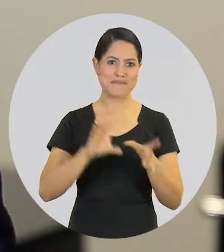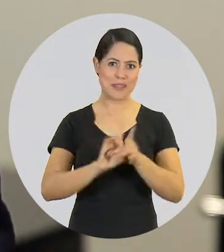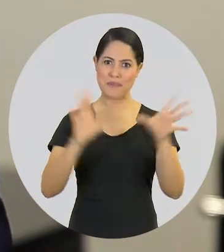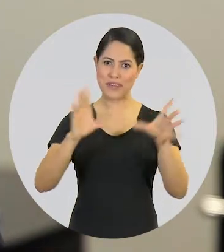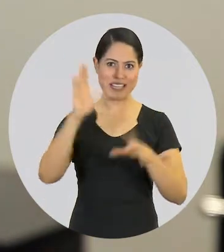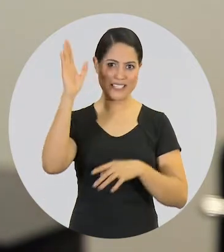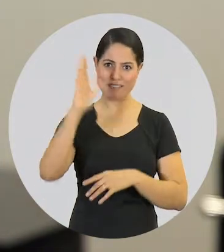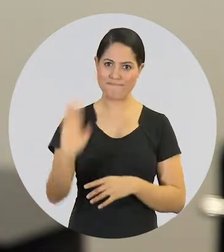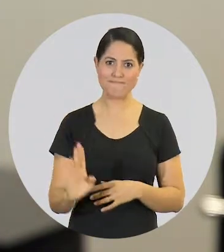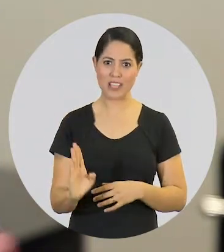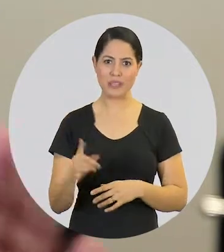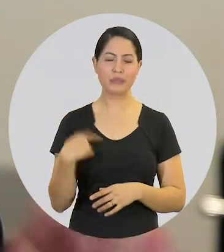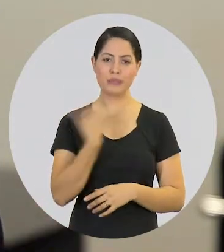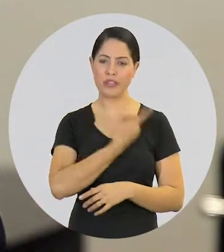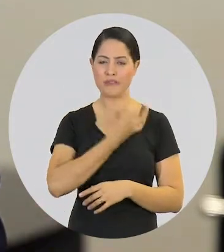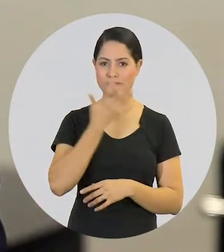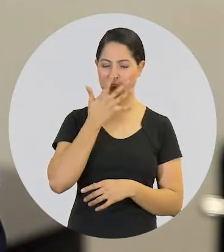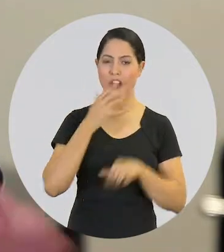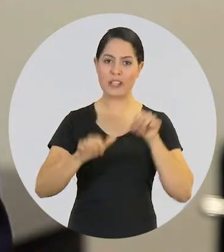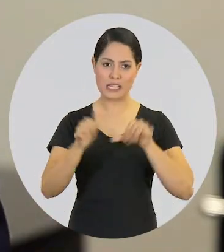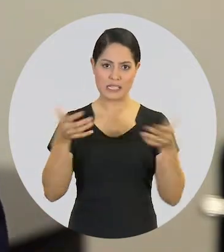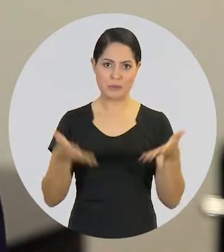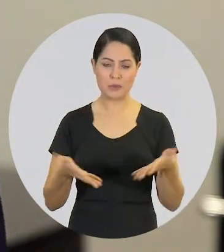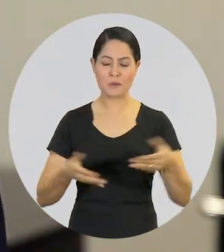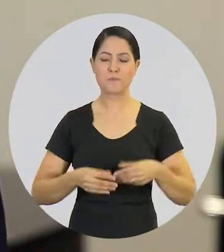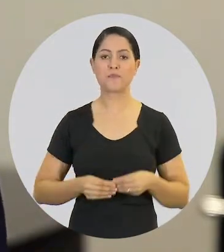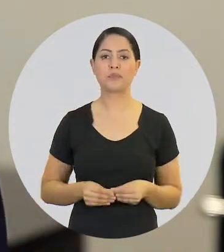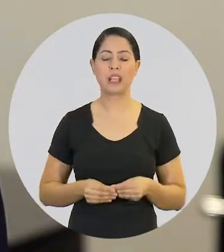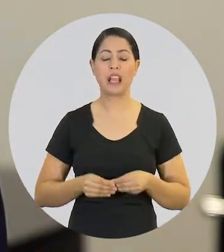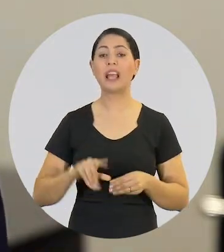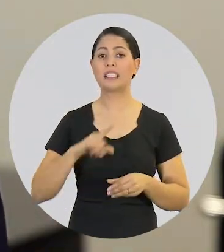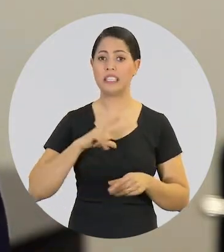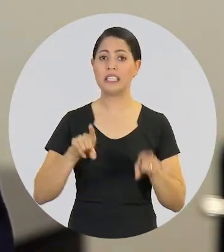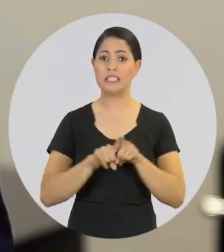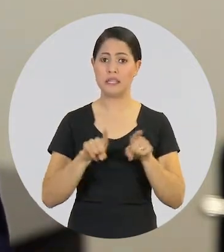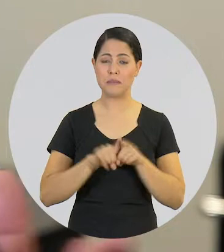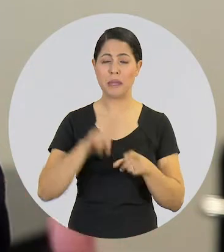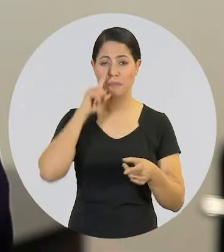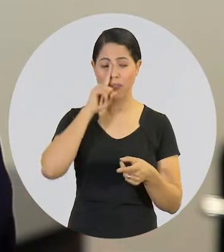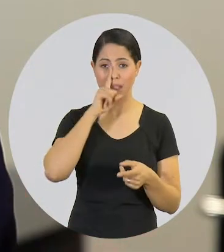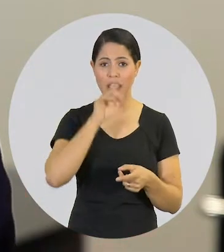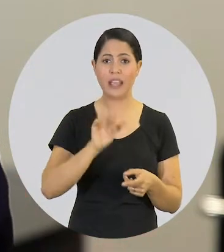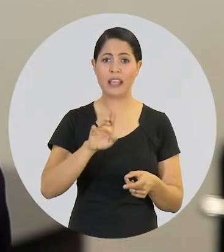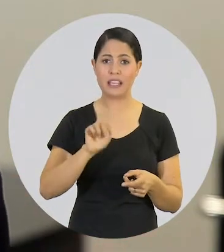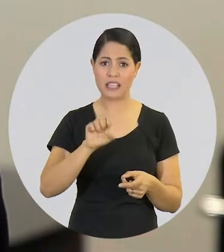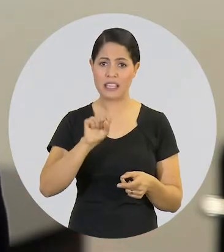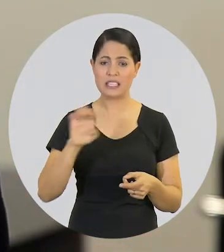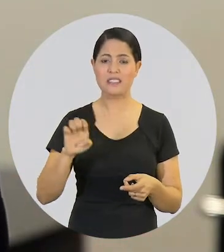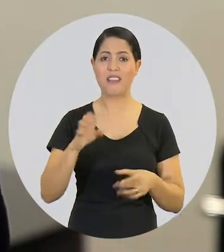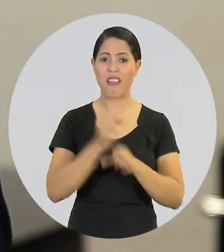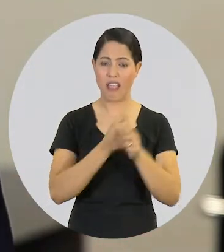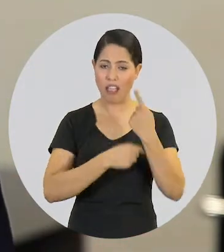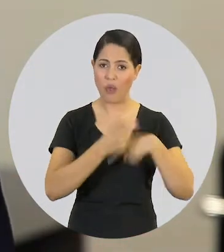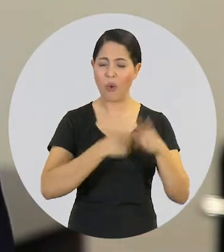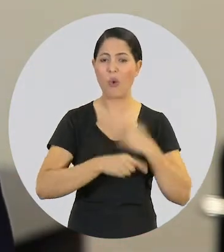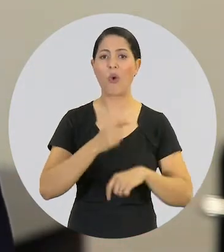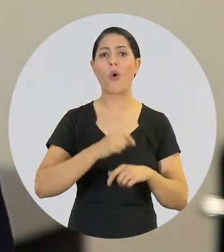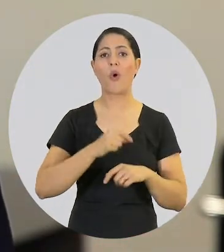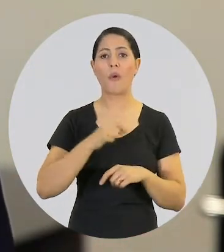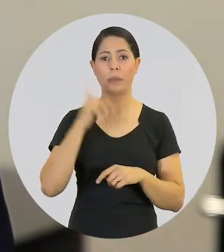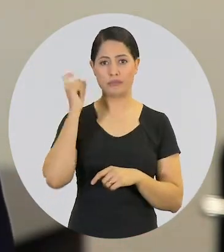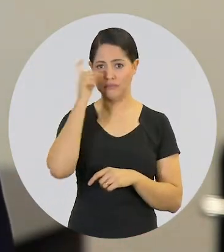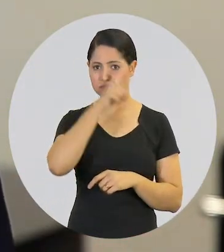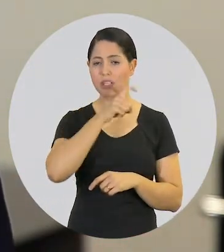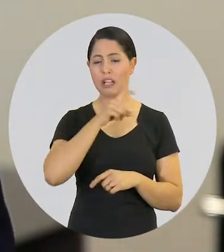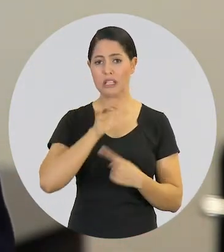faz bem para uma democracia da forma com que nós estamos vendo hoje. A própria crise econômica que nós